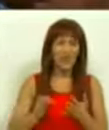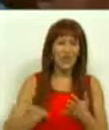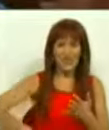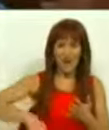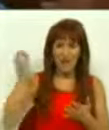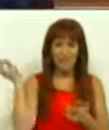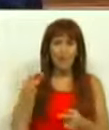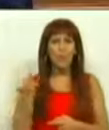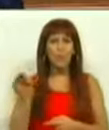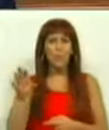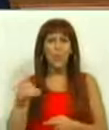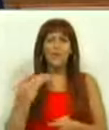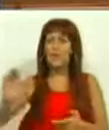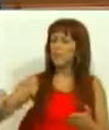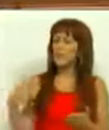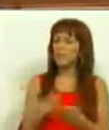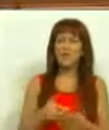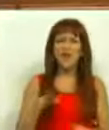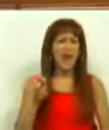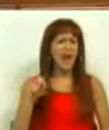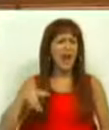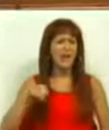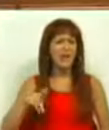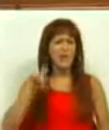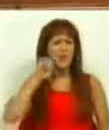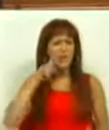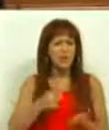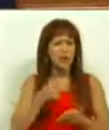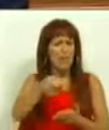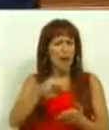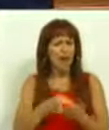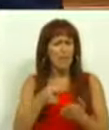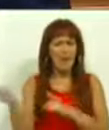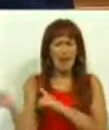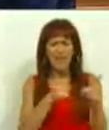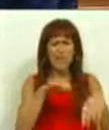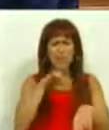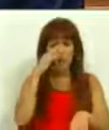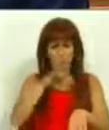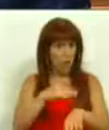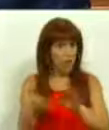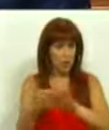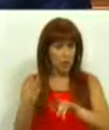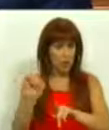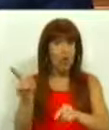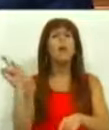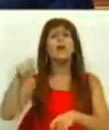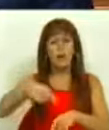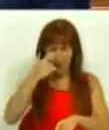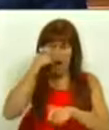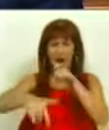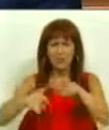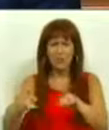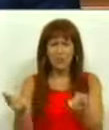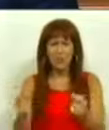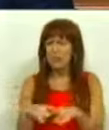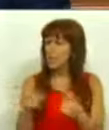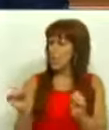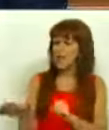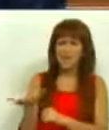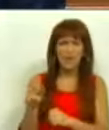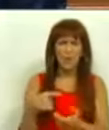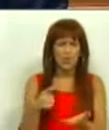Finalmente, o Partido Socialista propõe que o SNS assegure o pagamento de transportes não urgentes, mesmo em relação aos utentes que não se